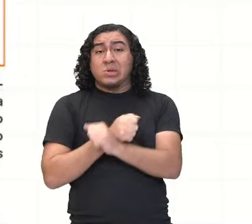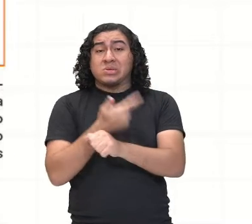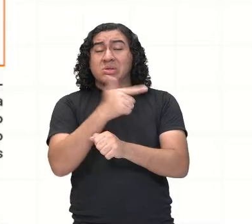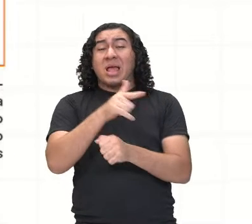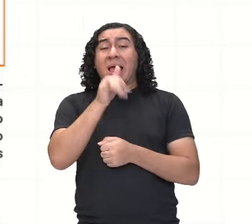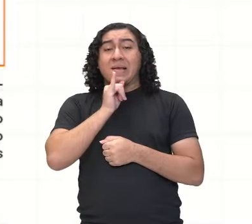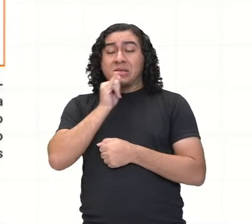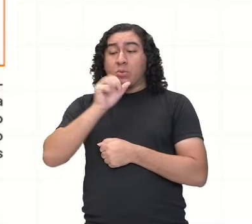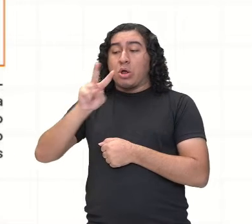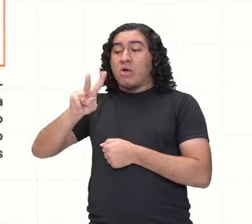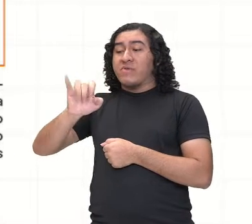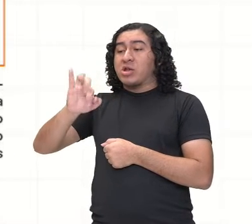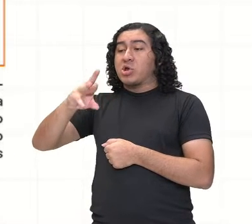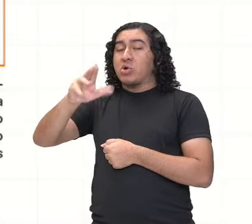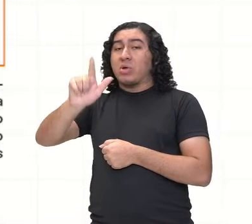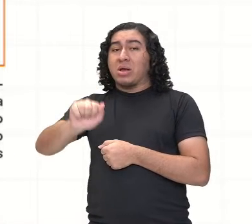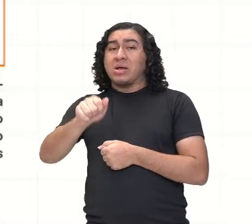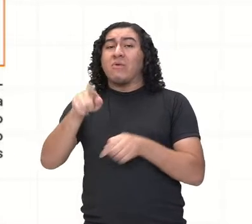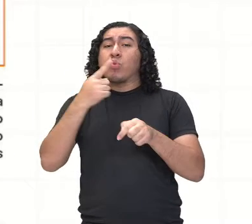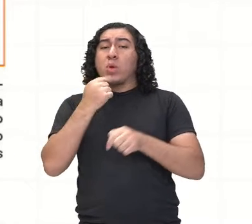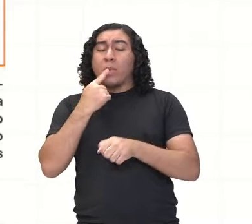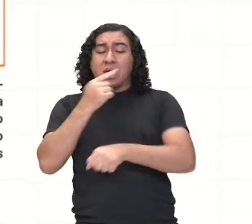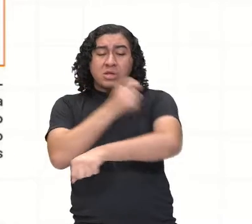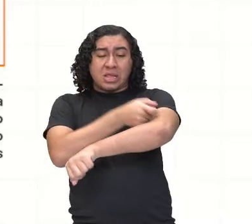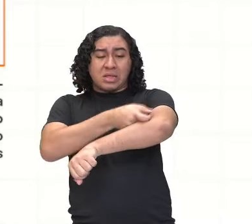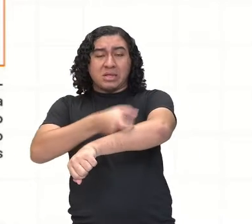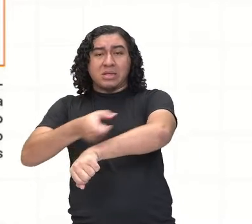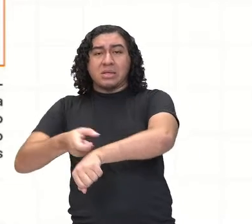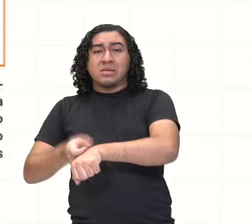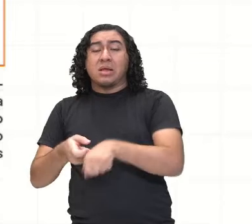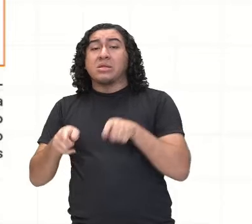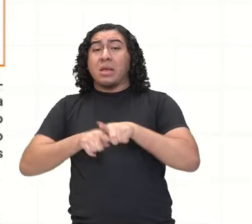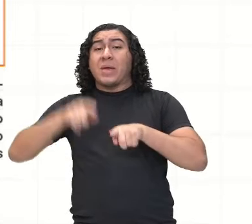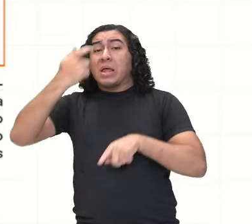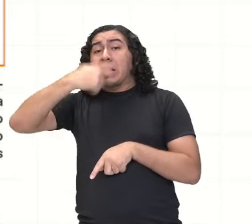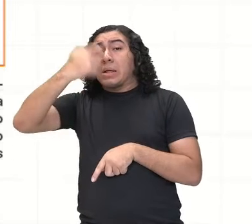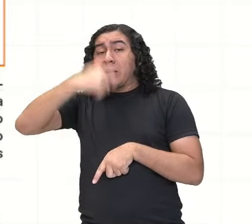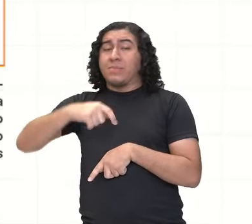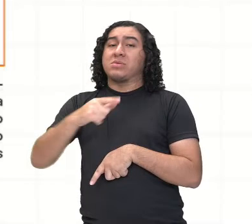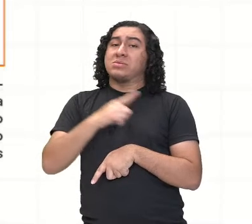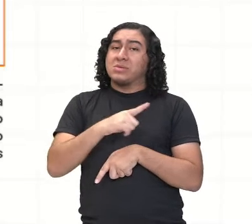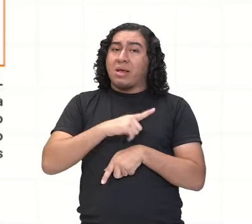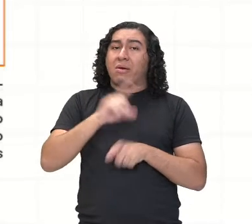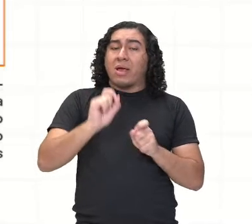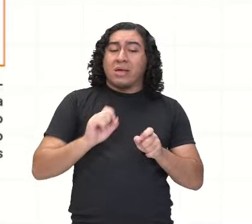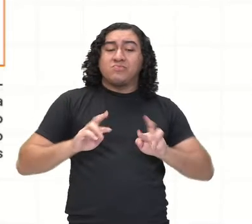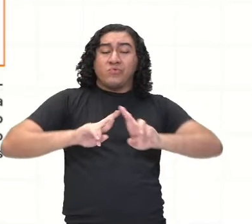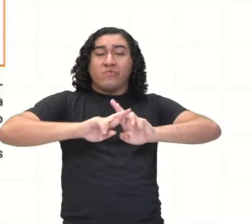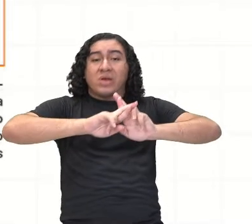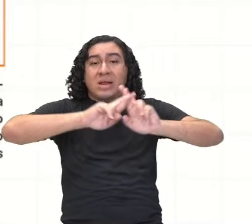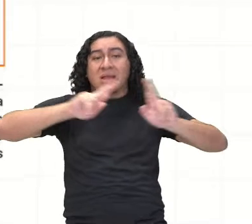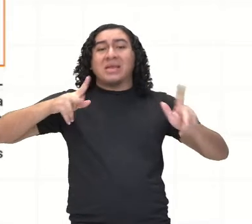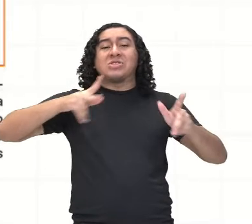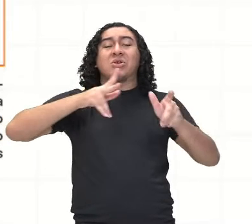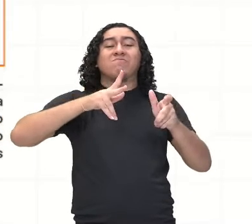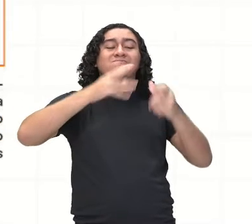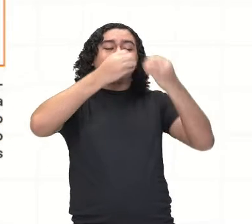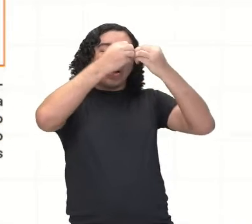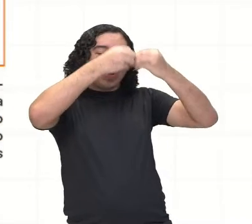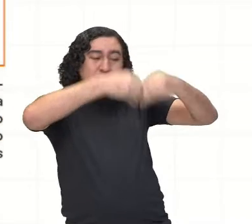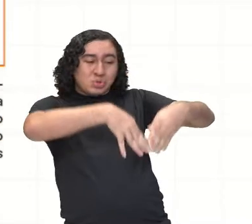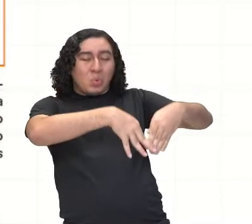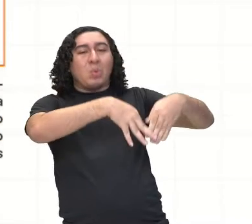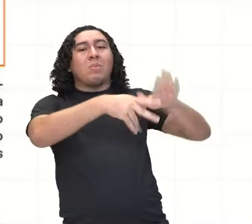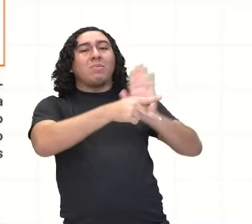a varíola, o sarampo e gripe teve um impacto desproporcionalmente prejudicial